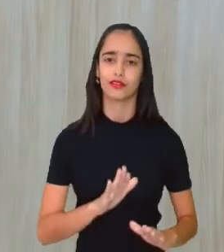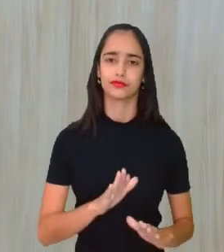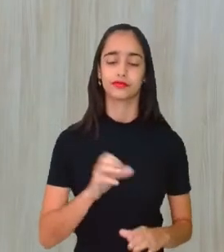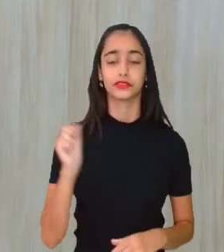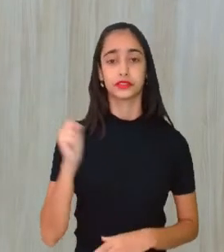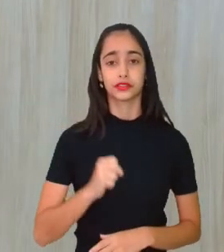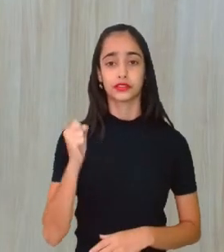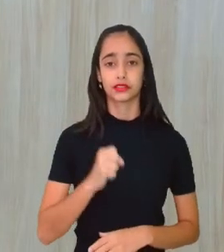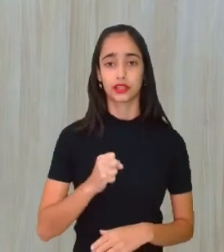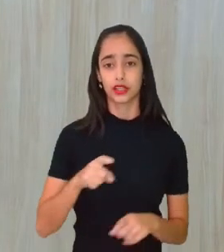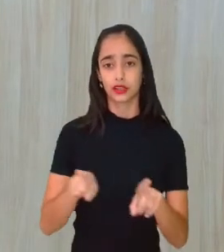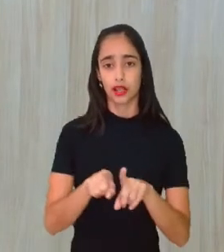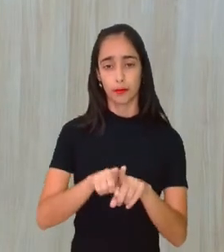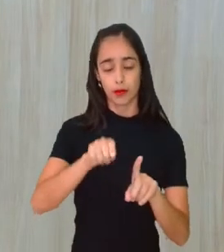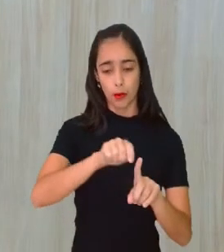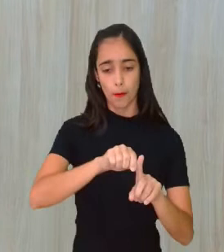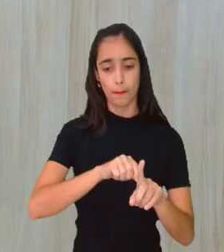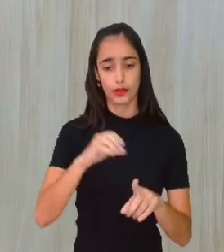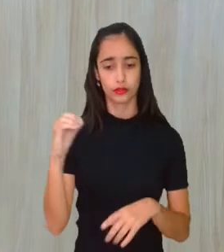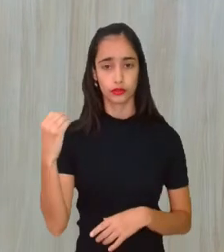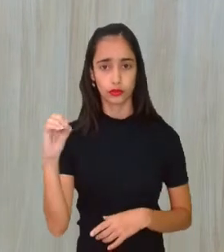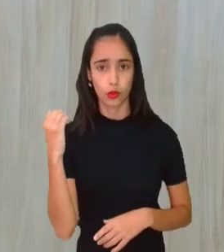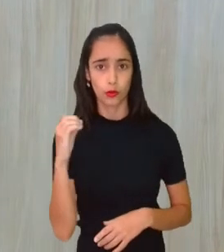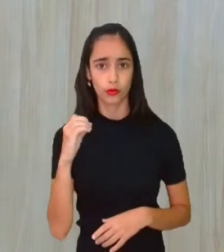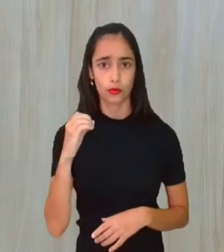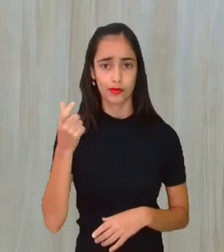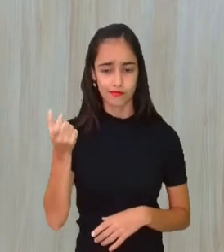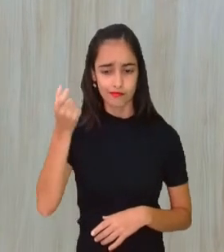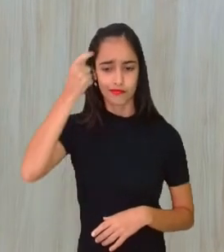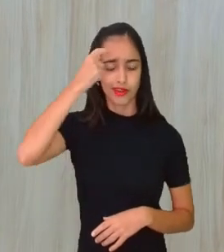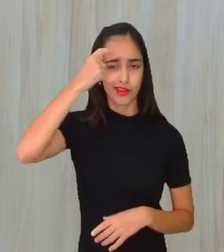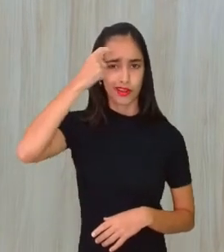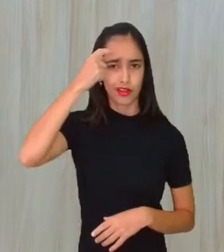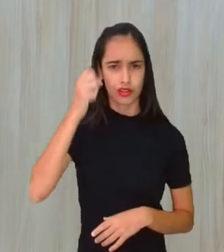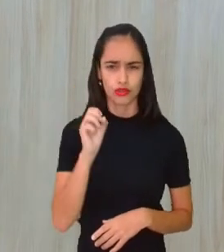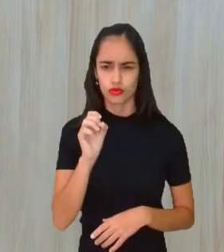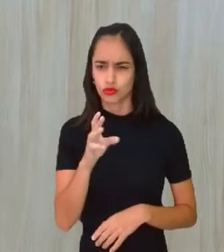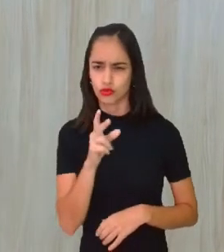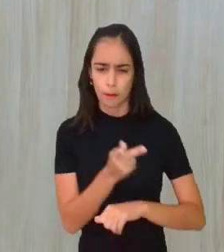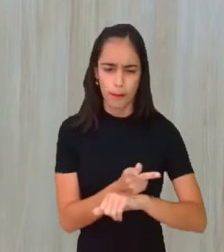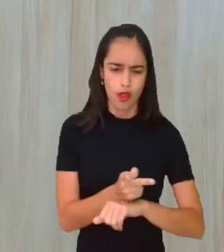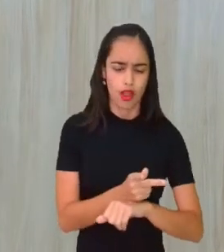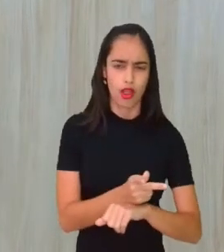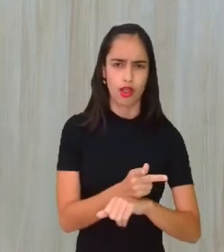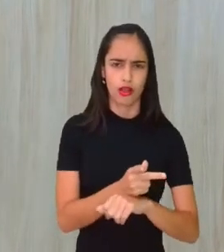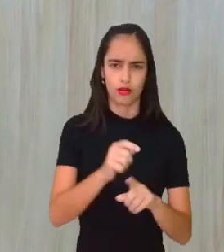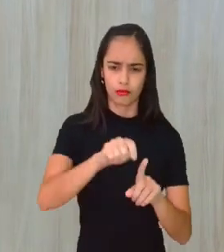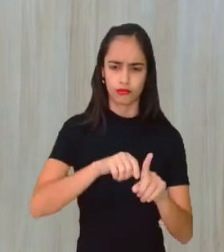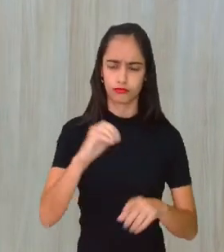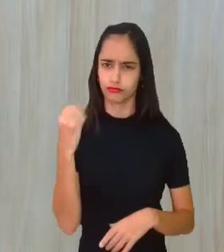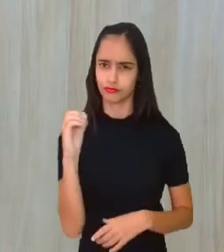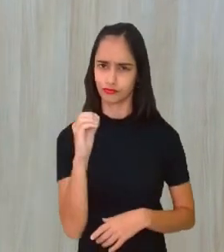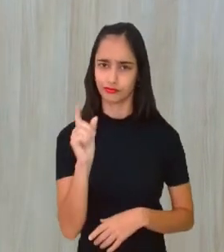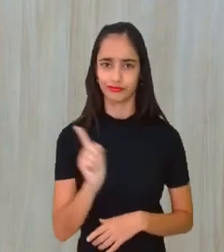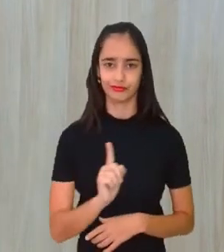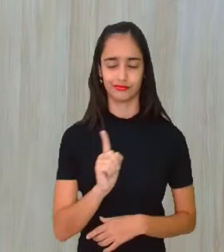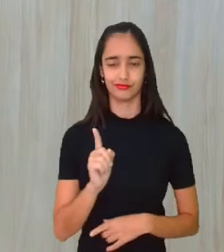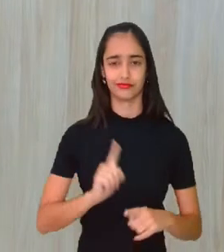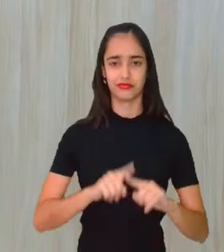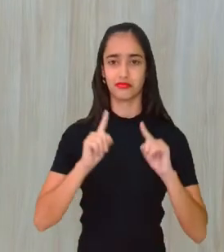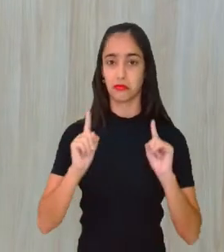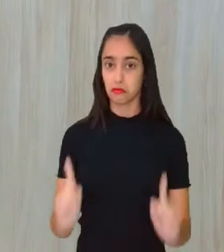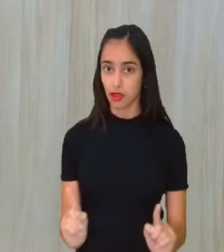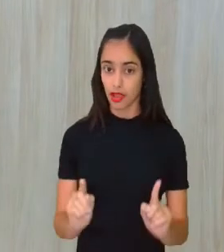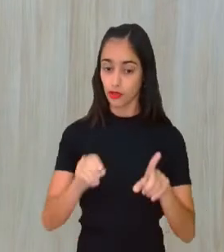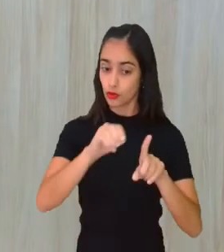de outubro, ele é um mês de conscientização, realmente. Ah, eu só vou procurar no mês de outubro? Não, pessoal. Mas é um mês que conscientiza todas